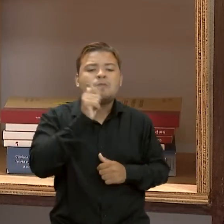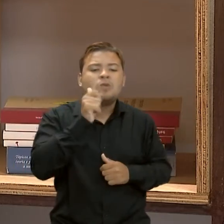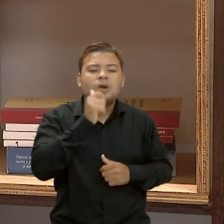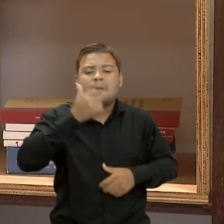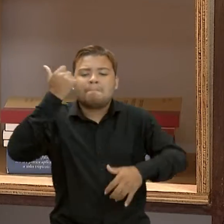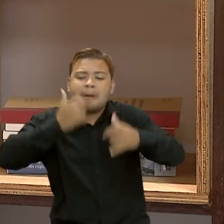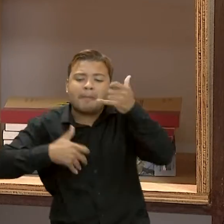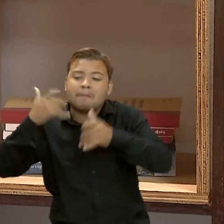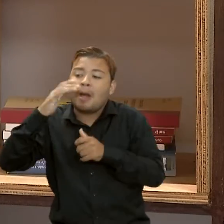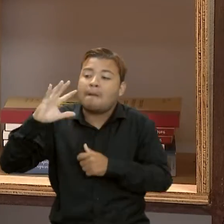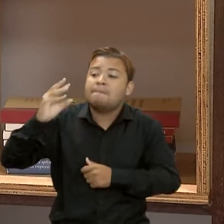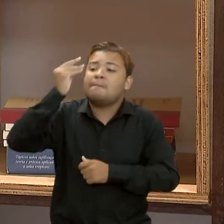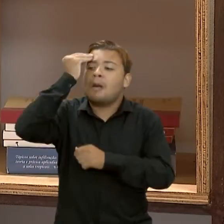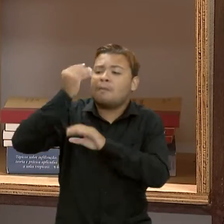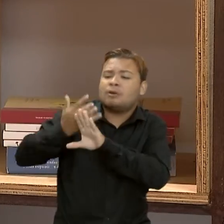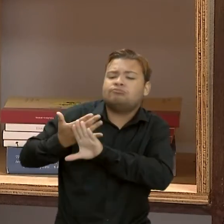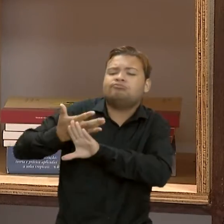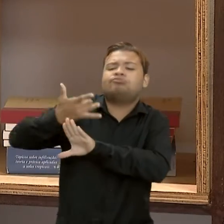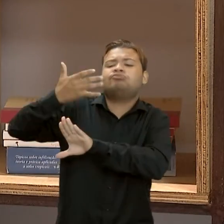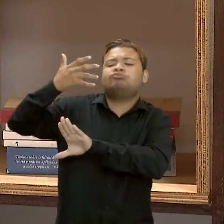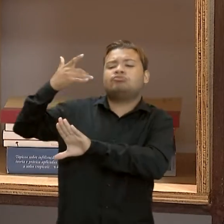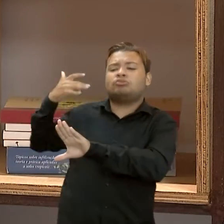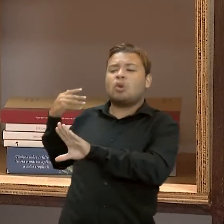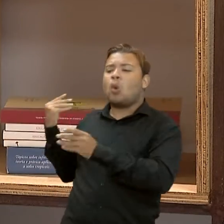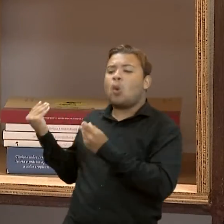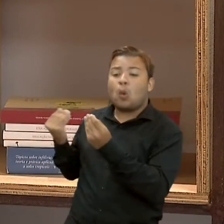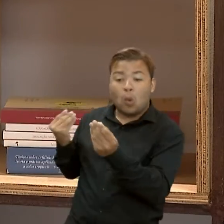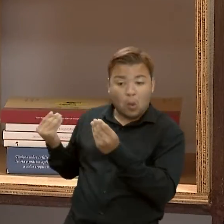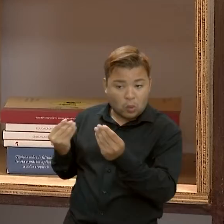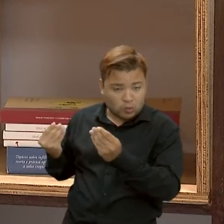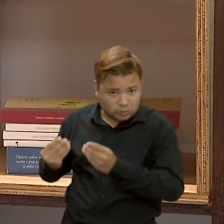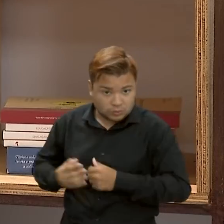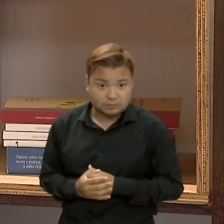de Cora Coralina, já na fase